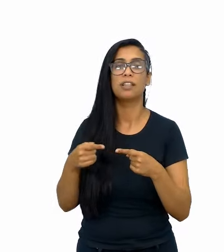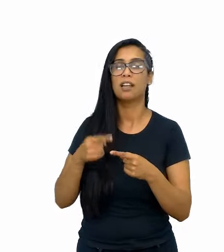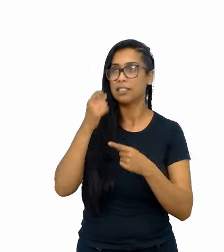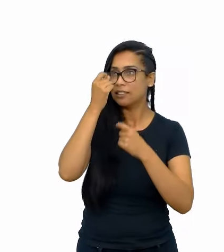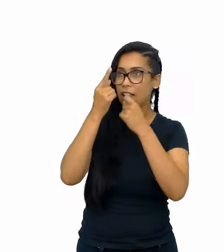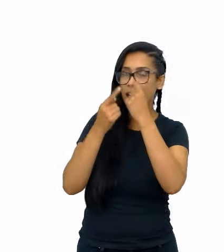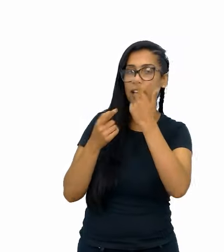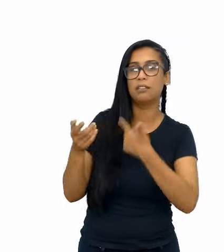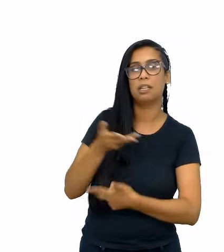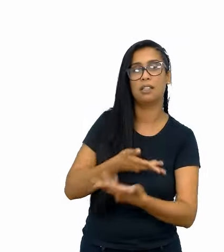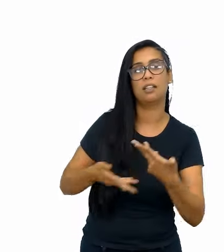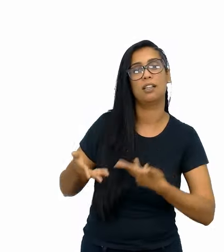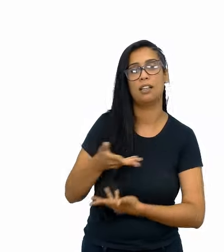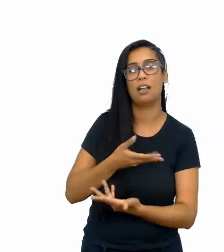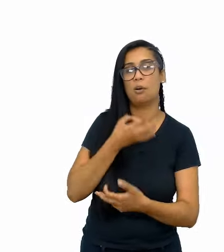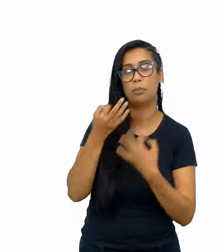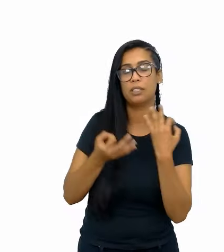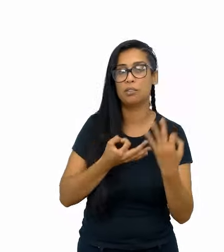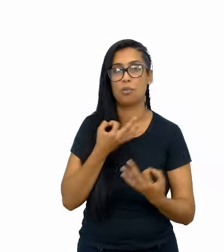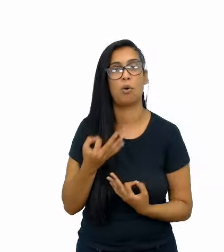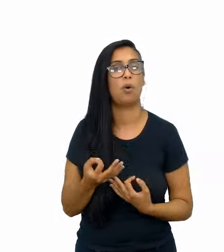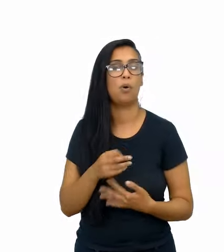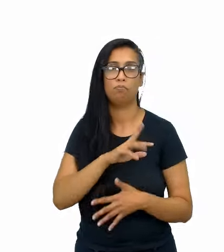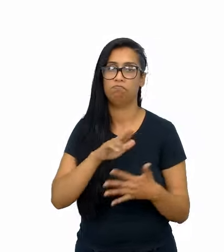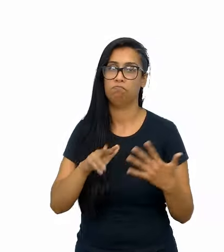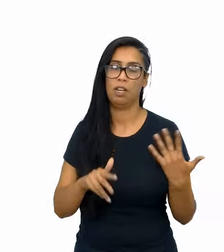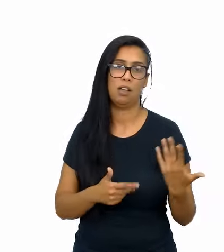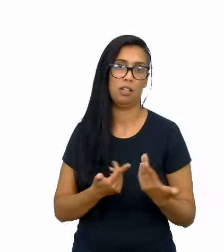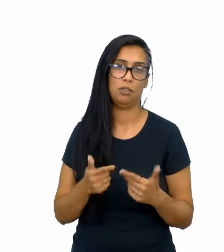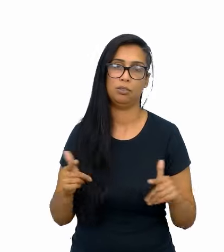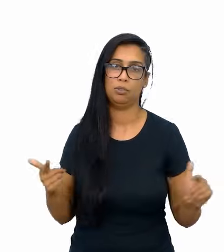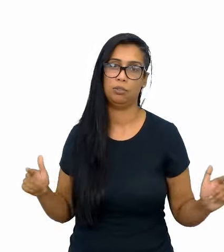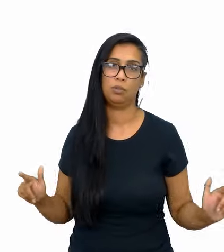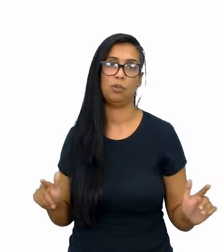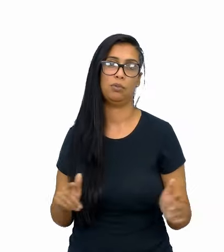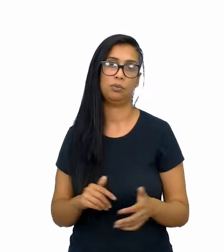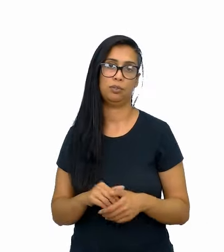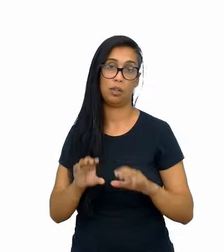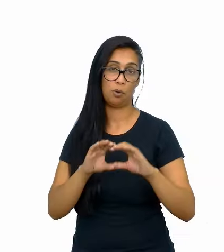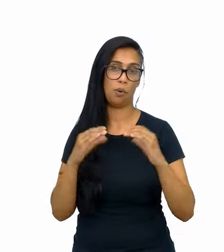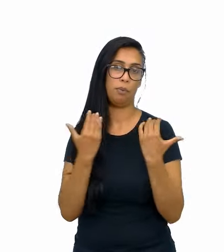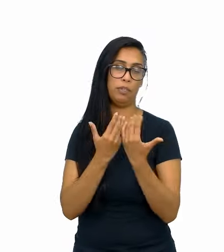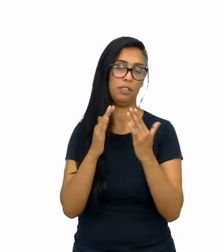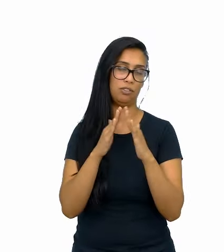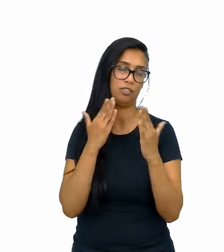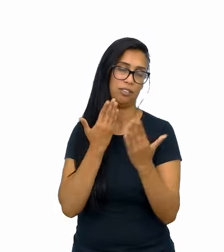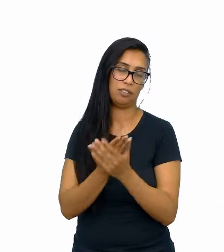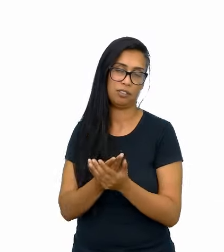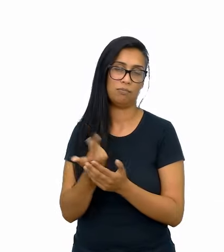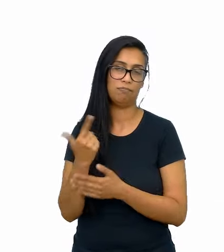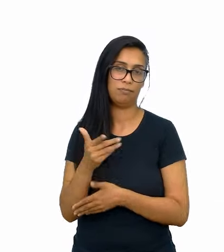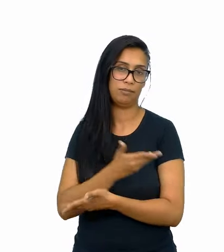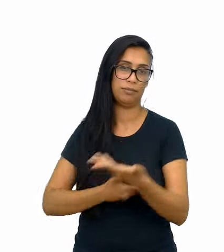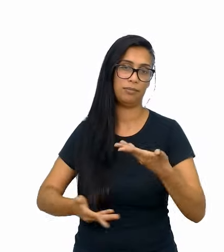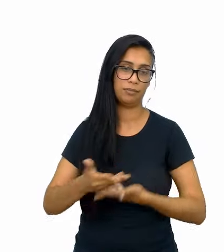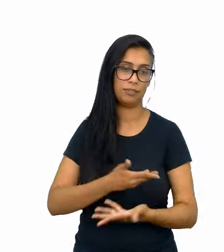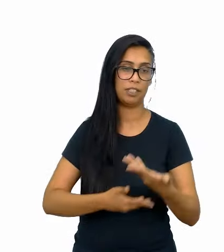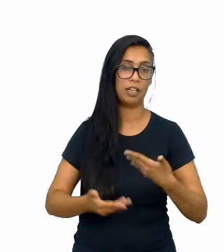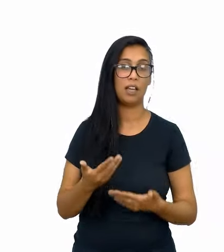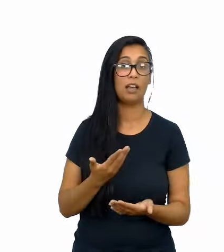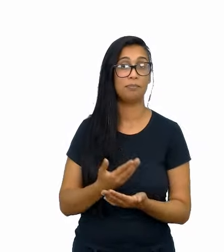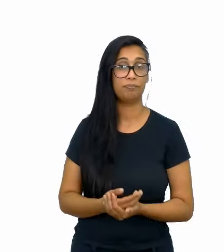e tornar o trabalho público para a comunidade escolar. Bem, voltando, né, na aula 9, o